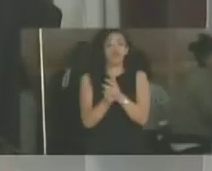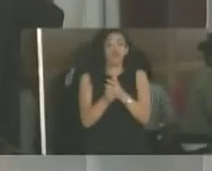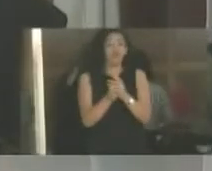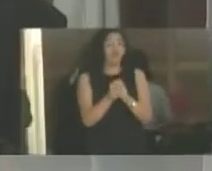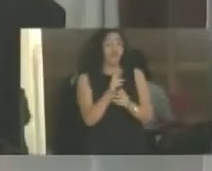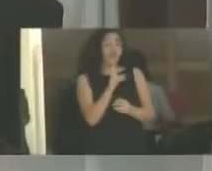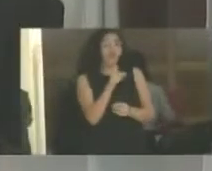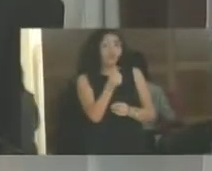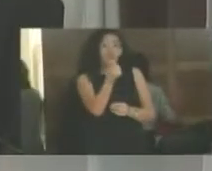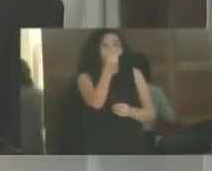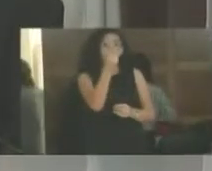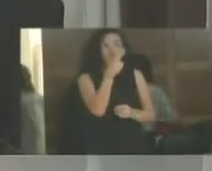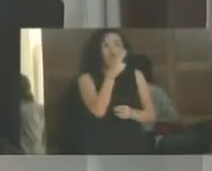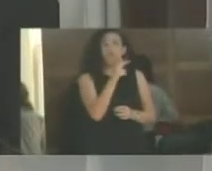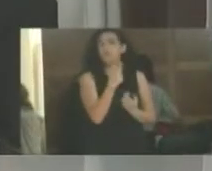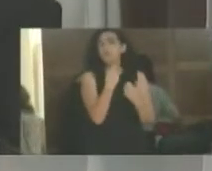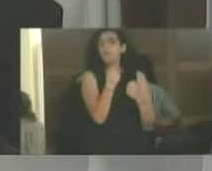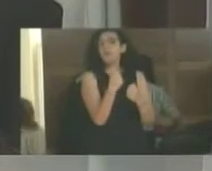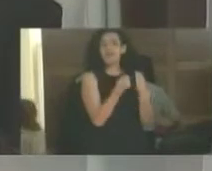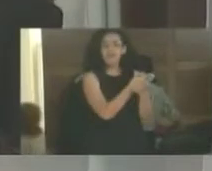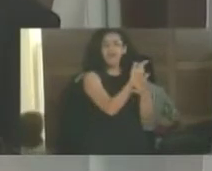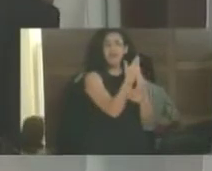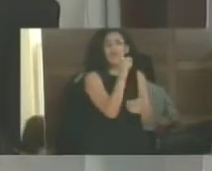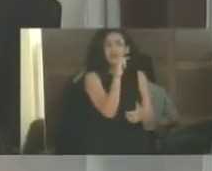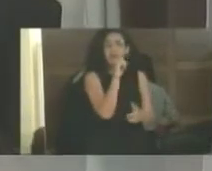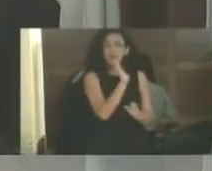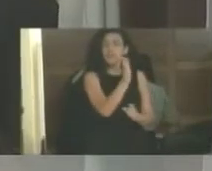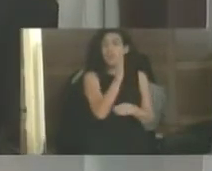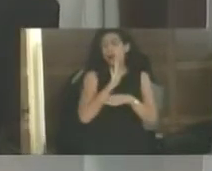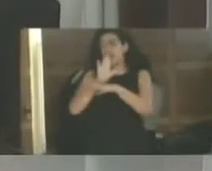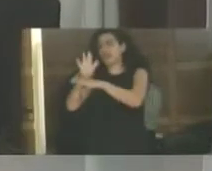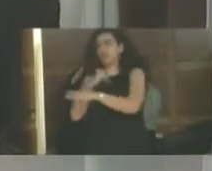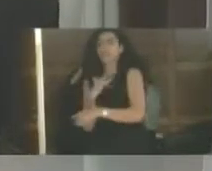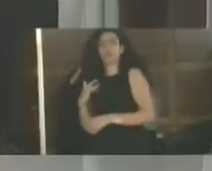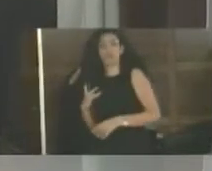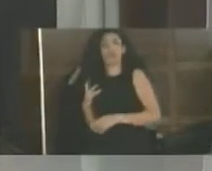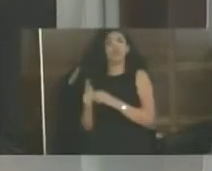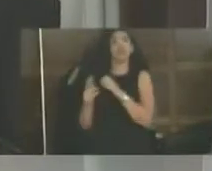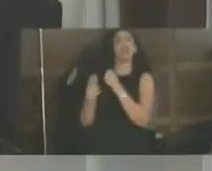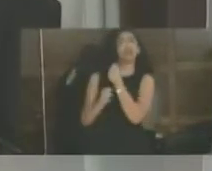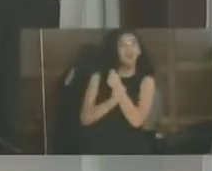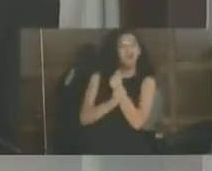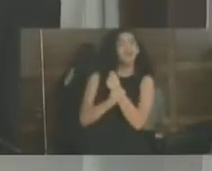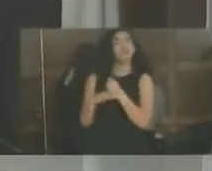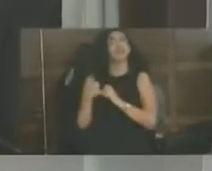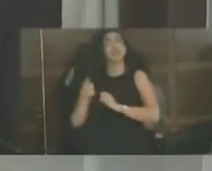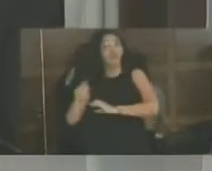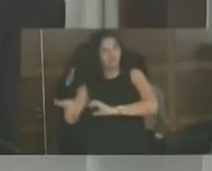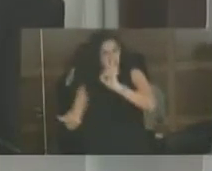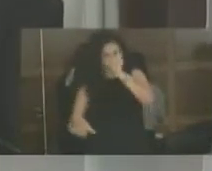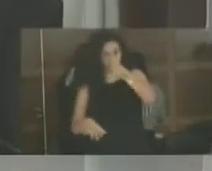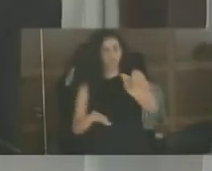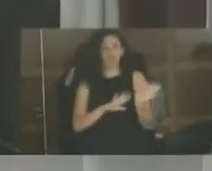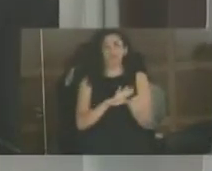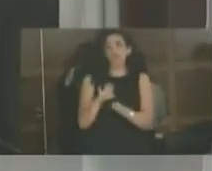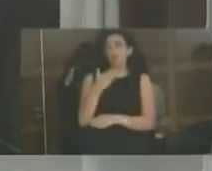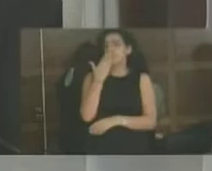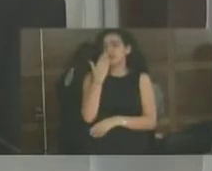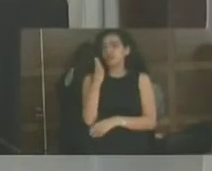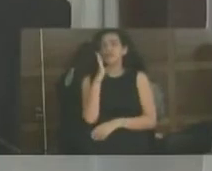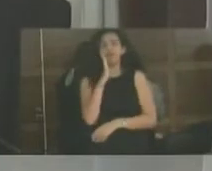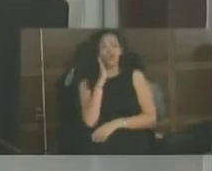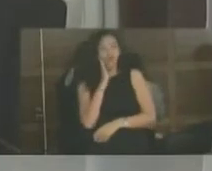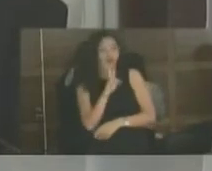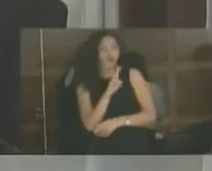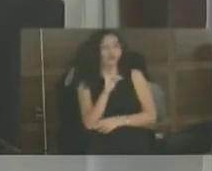também, já ajuda em outra área. Já ajuda na saúde, já ajuda mais na educação, correto? Então é isso, esse foi uma indicação bacana,